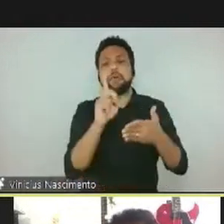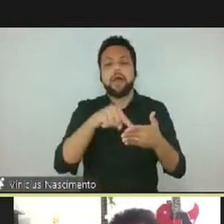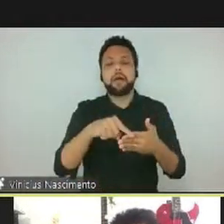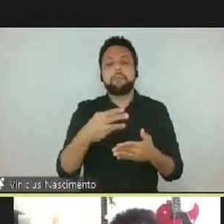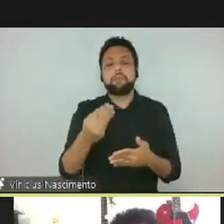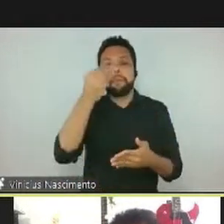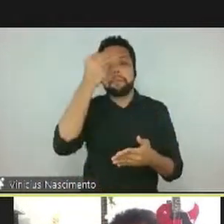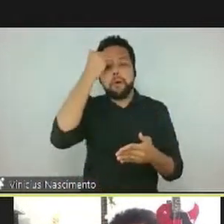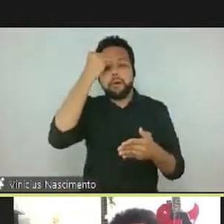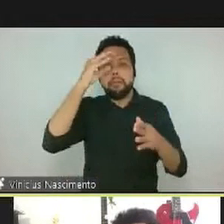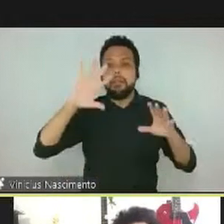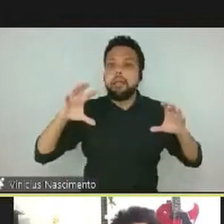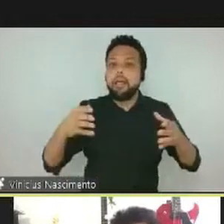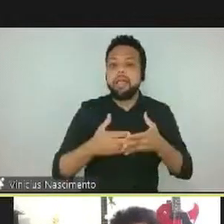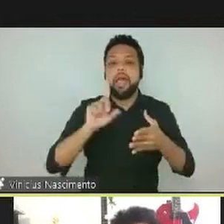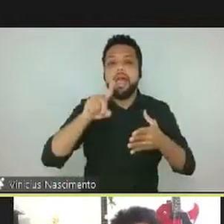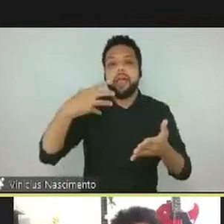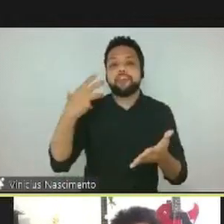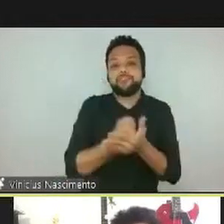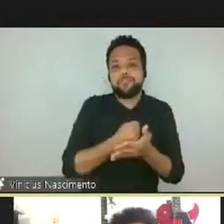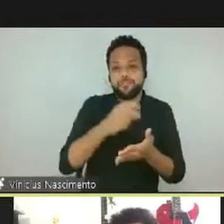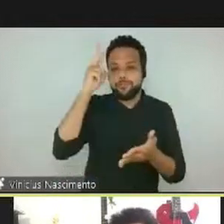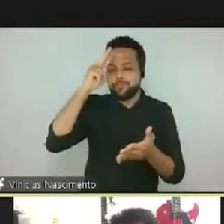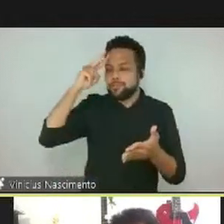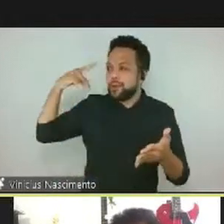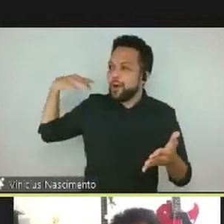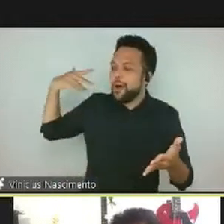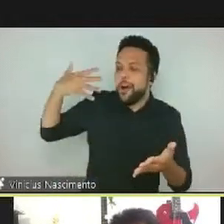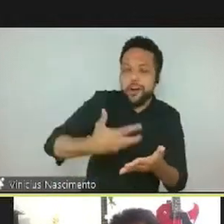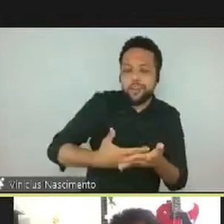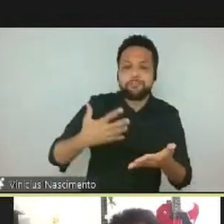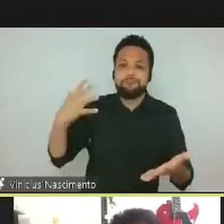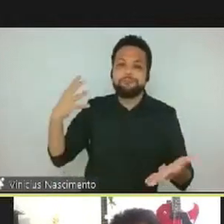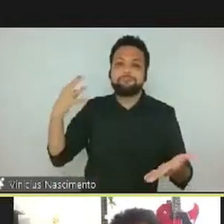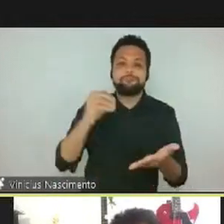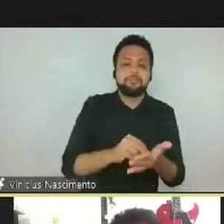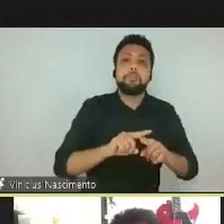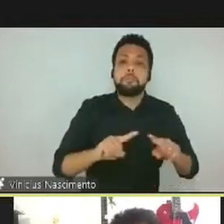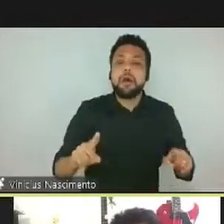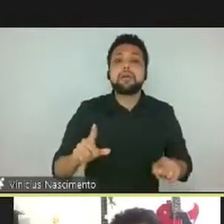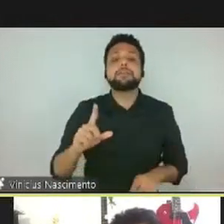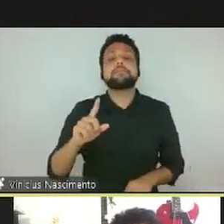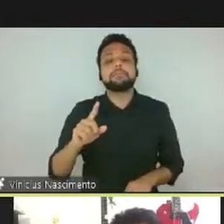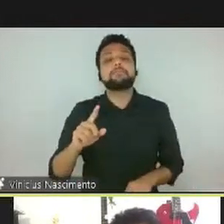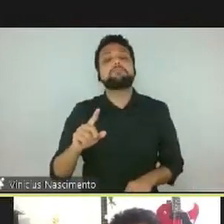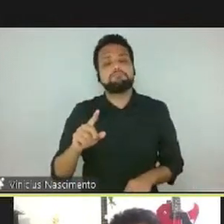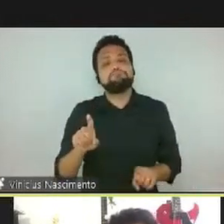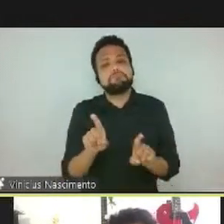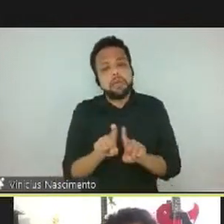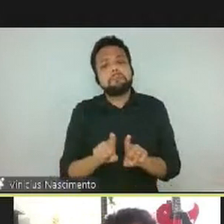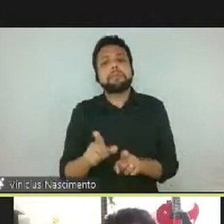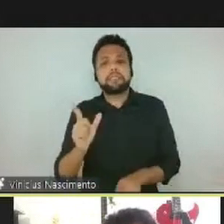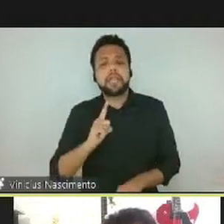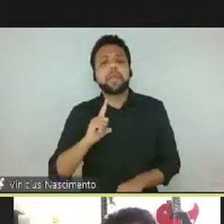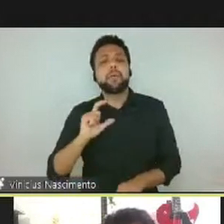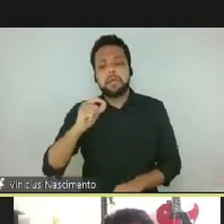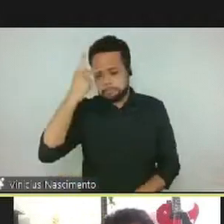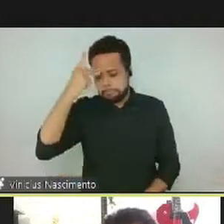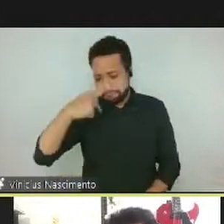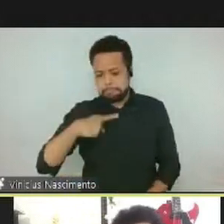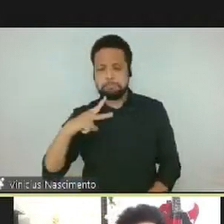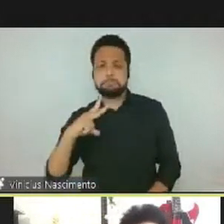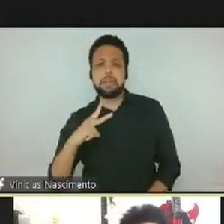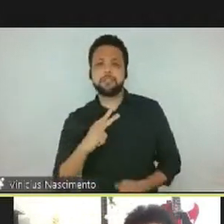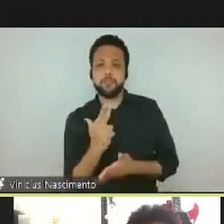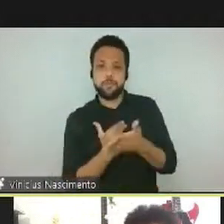registro histórico, mas existe também o registro pessoal. E então,